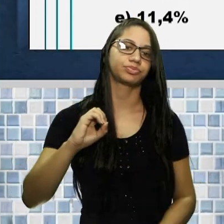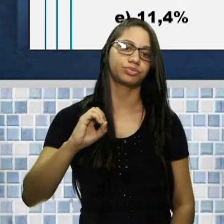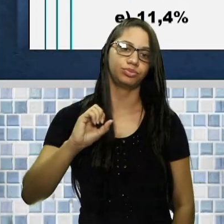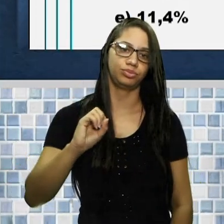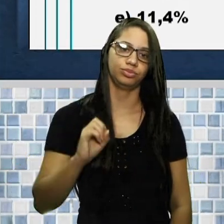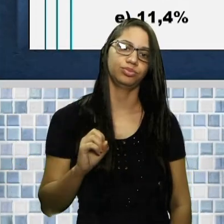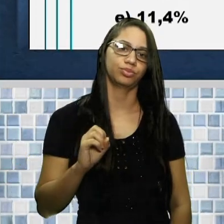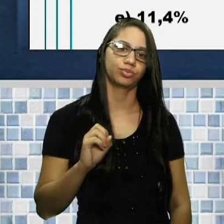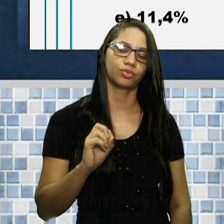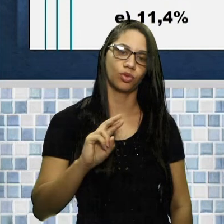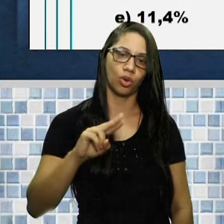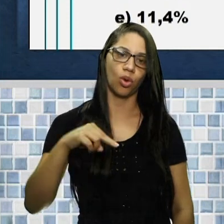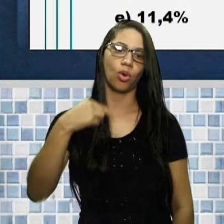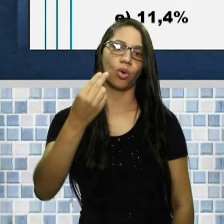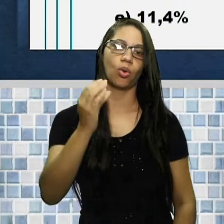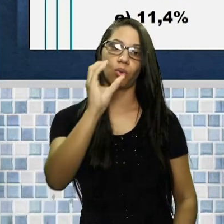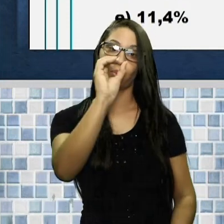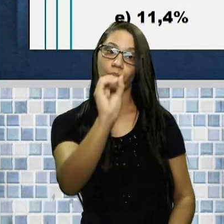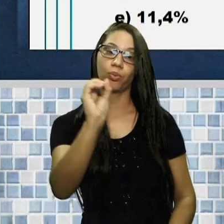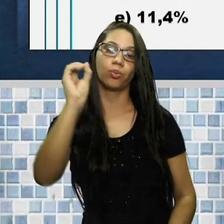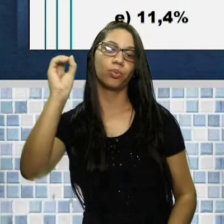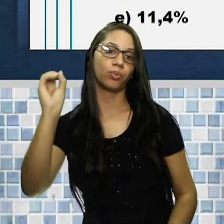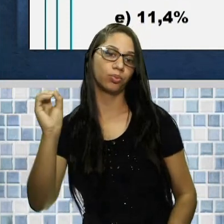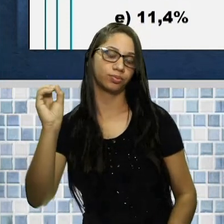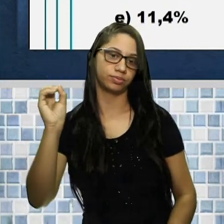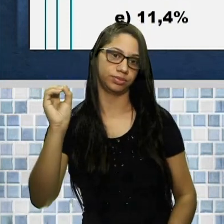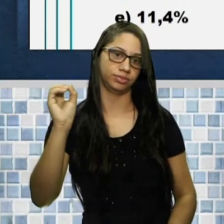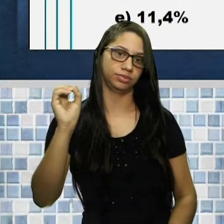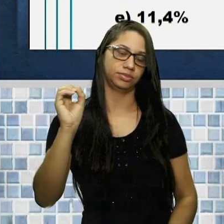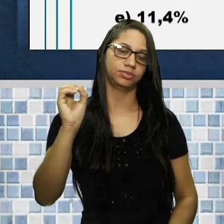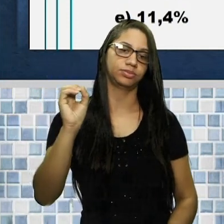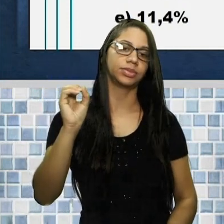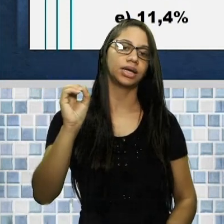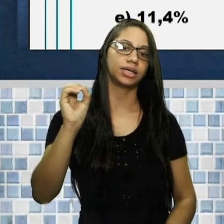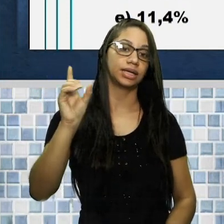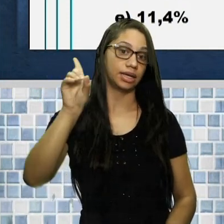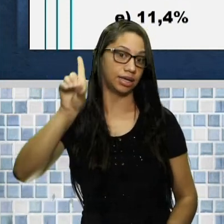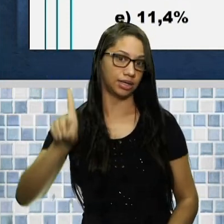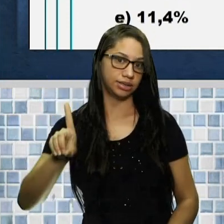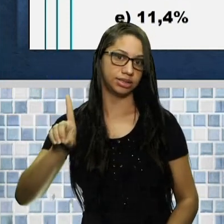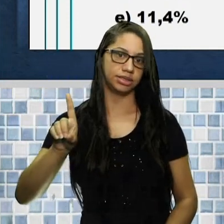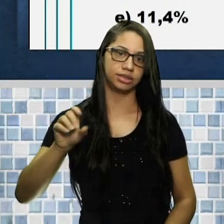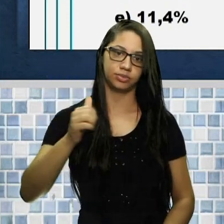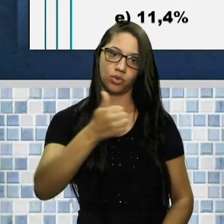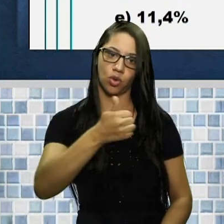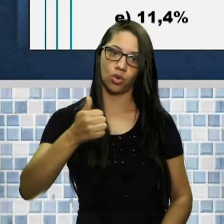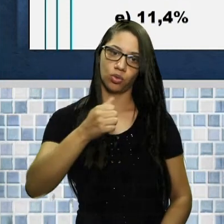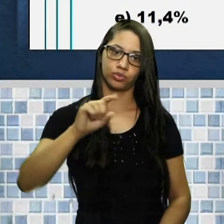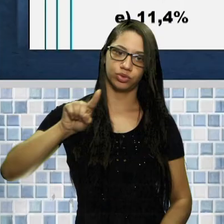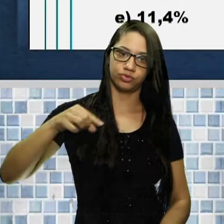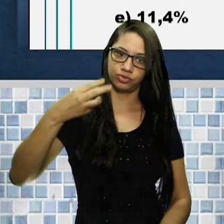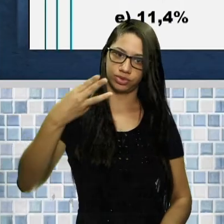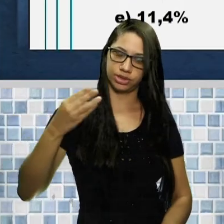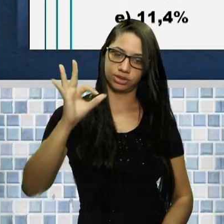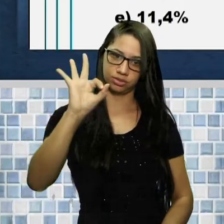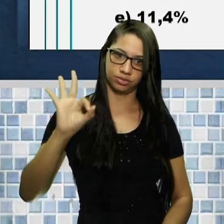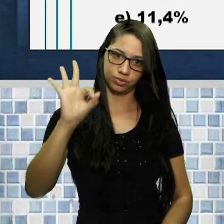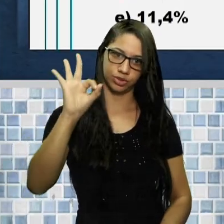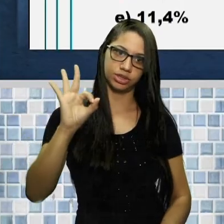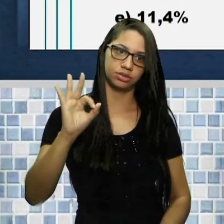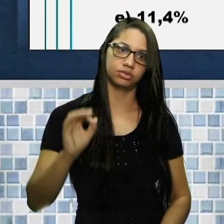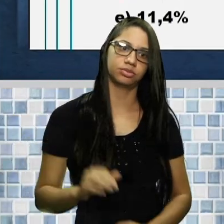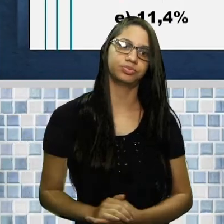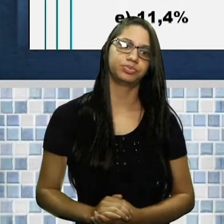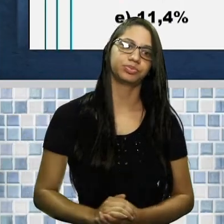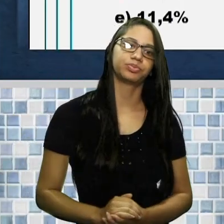ou andando duas casas para a direita, a vírgula para a direita, nós encontramos 11,3%. Nesse